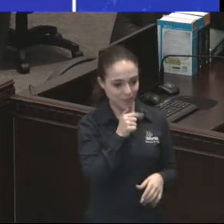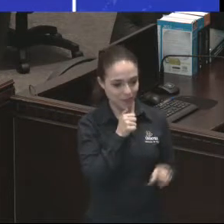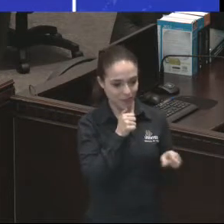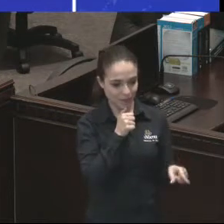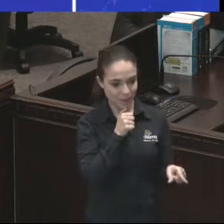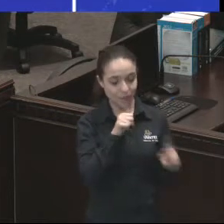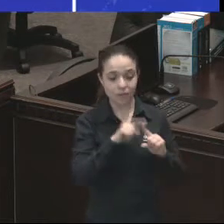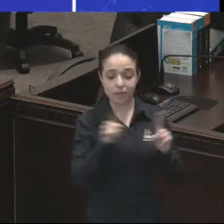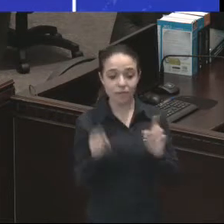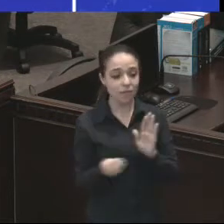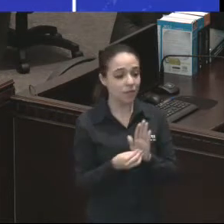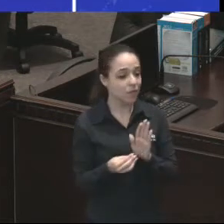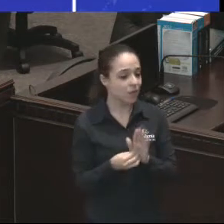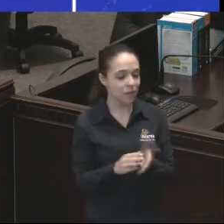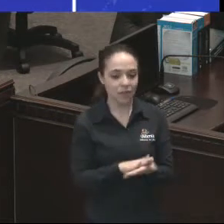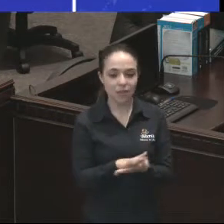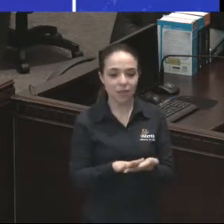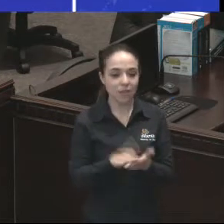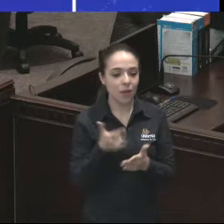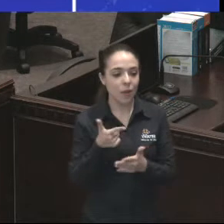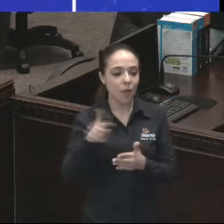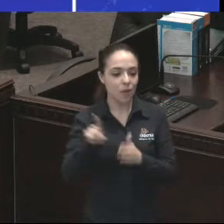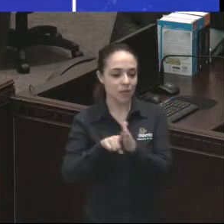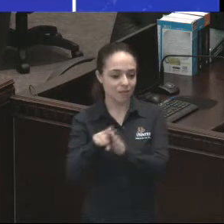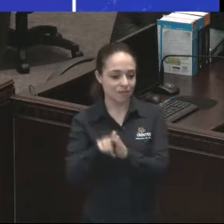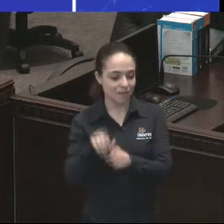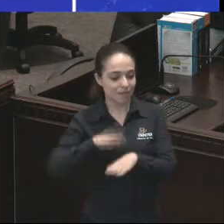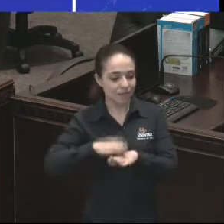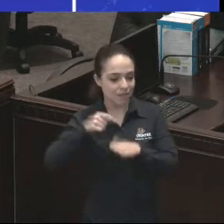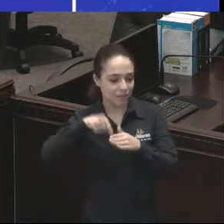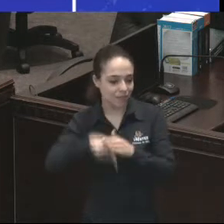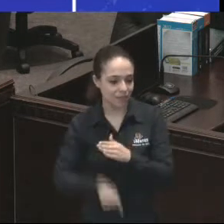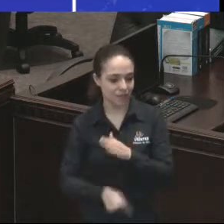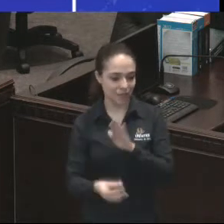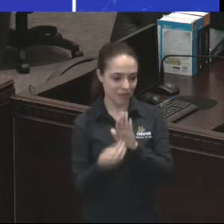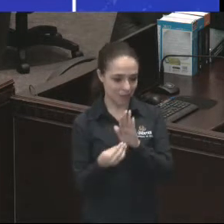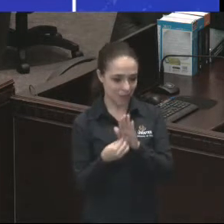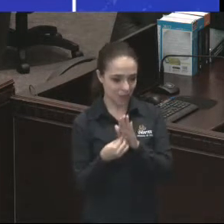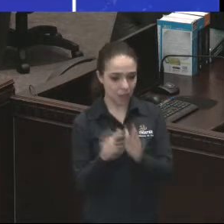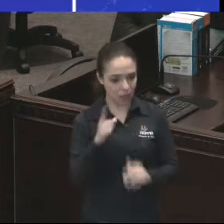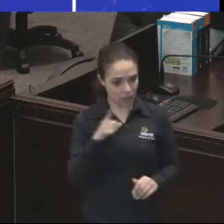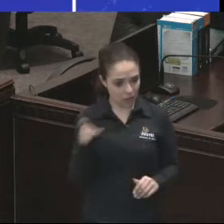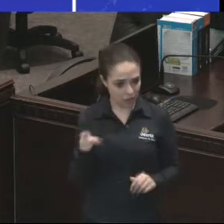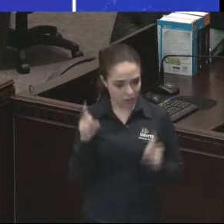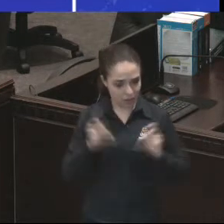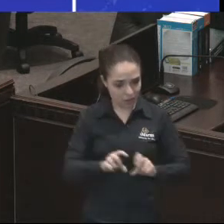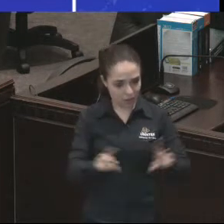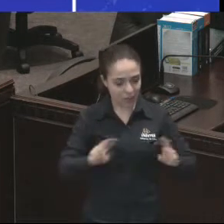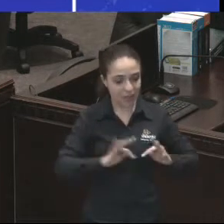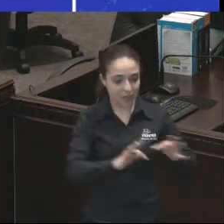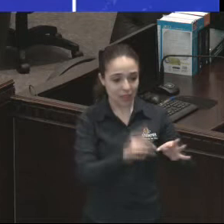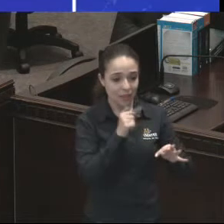hospitalar. Nós não estamos vendo mais nada desse quadro. Nós não estamos avaliando a presença desses fármacos na estação de